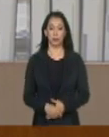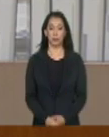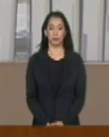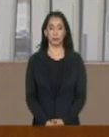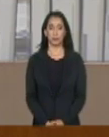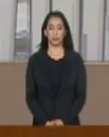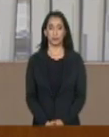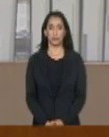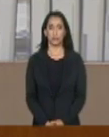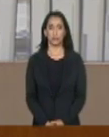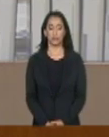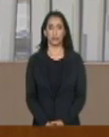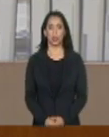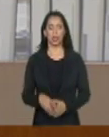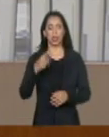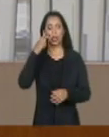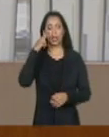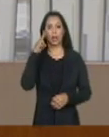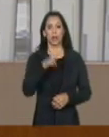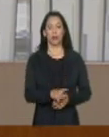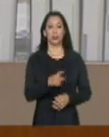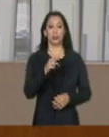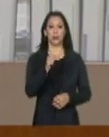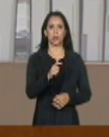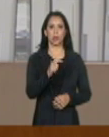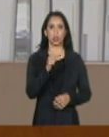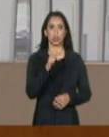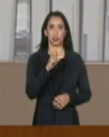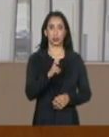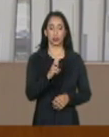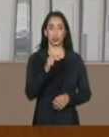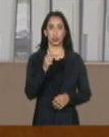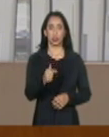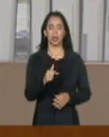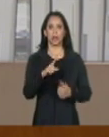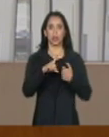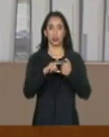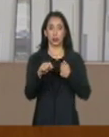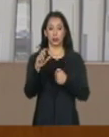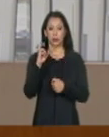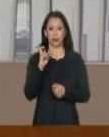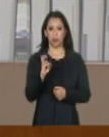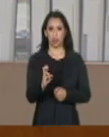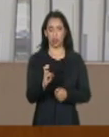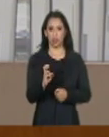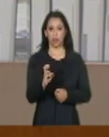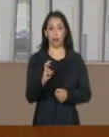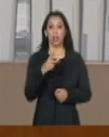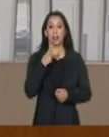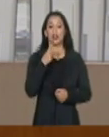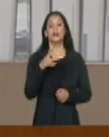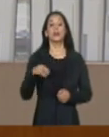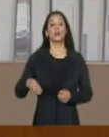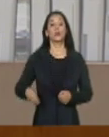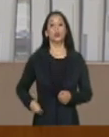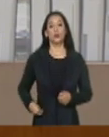Ao ler o dispositivo do 57 do artigo 5º, que fala em culpa,